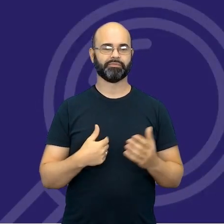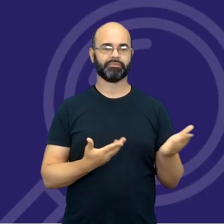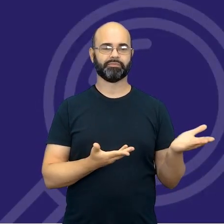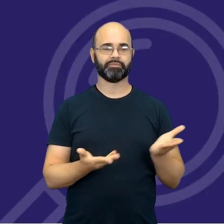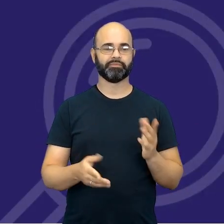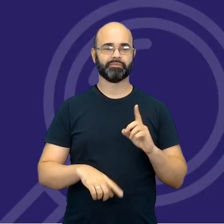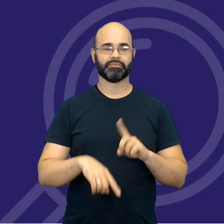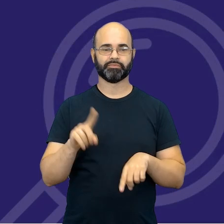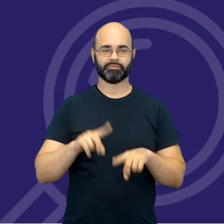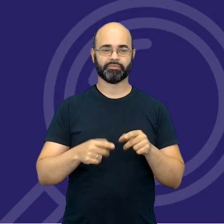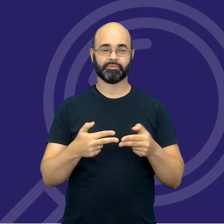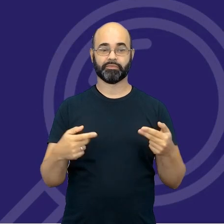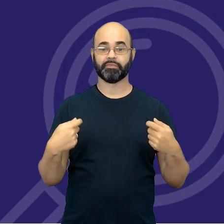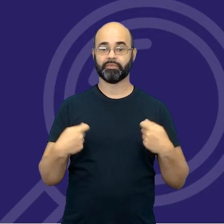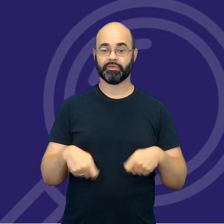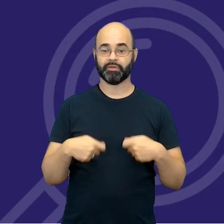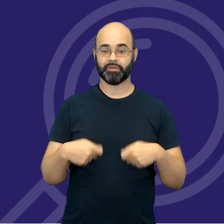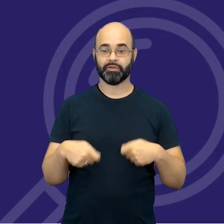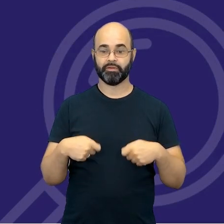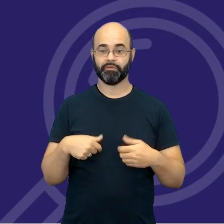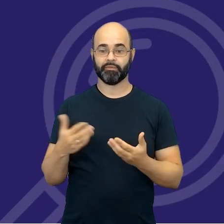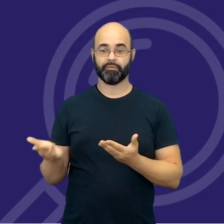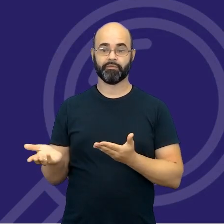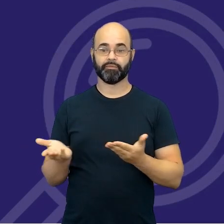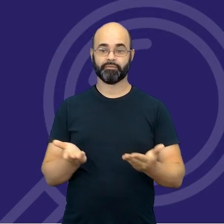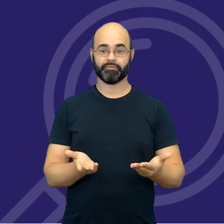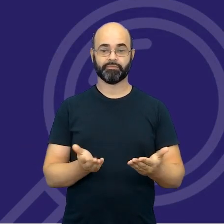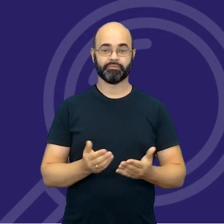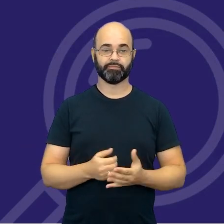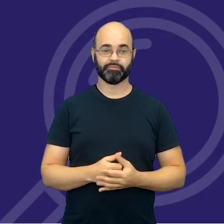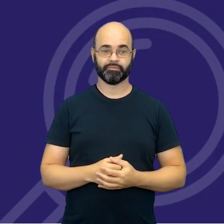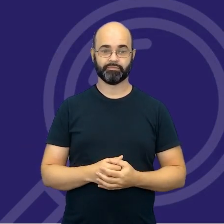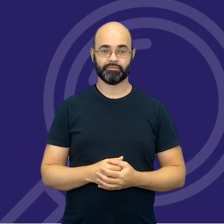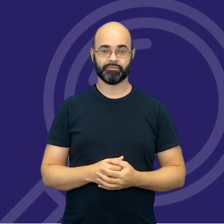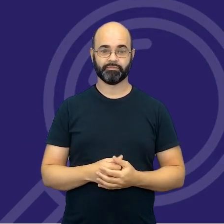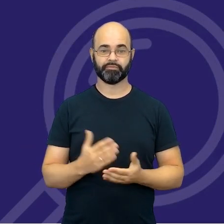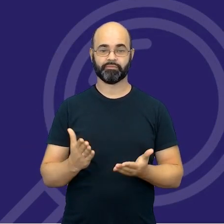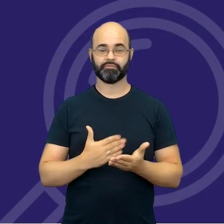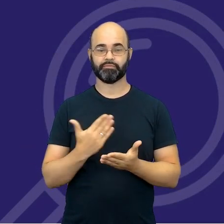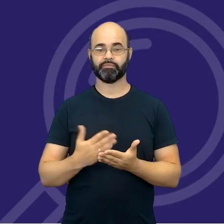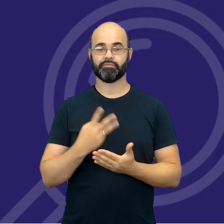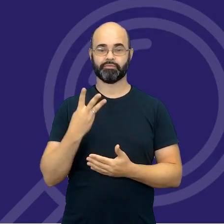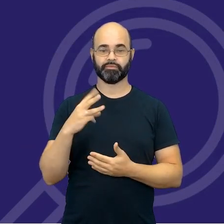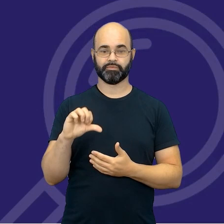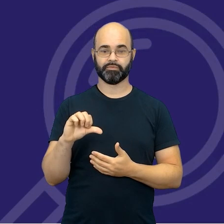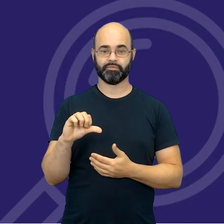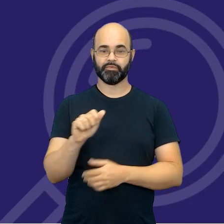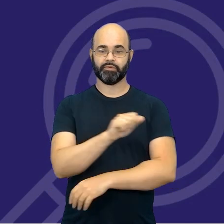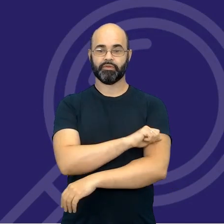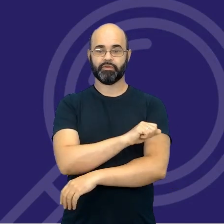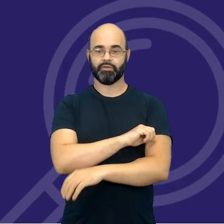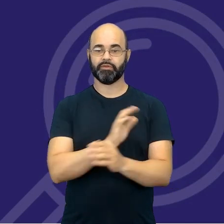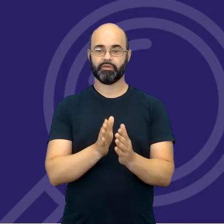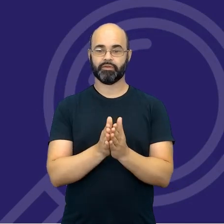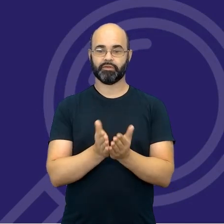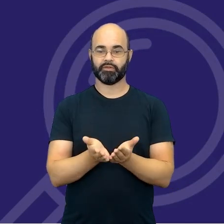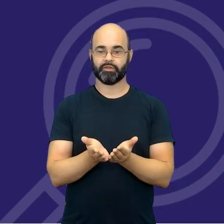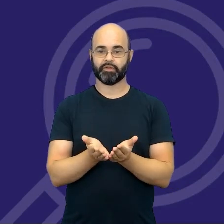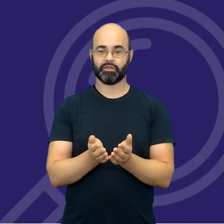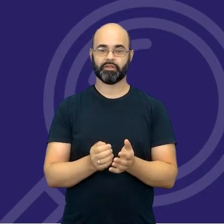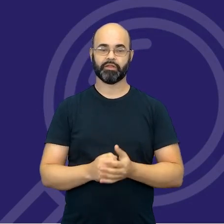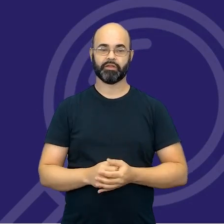materiais necessários, né, é uma atividade experimental que está lá na página 39 do caderno do aluno. Então, tem os materiais